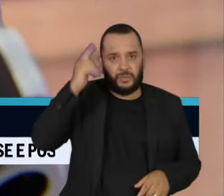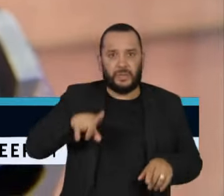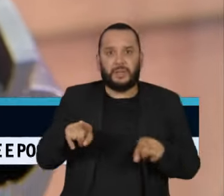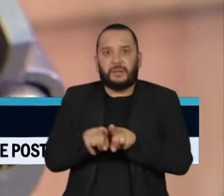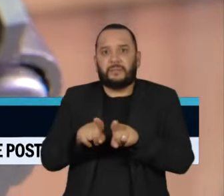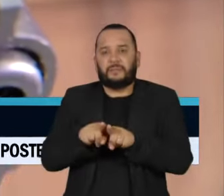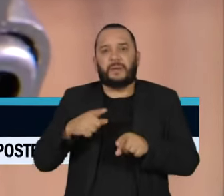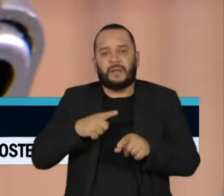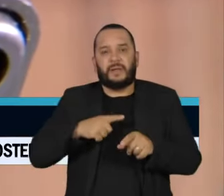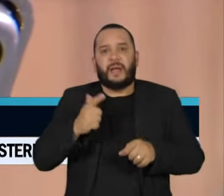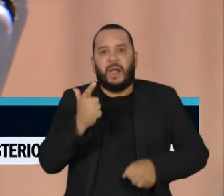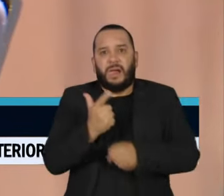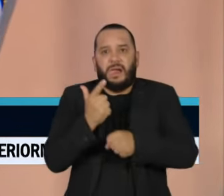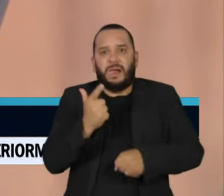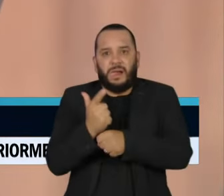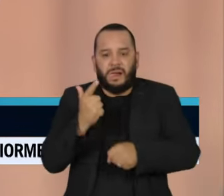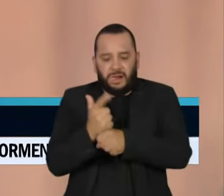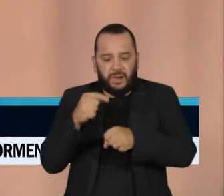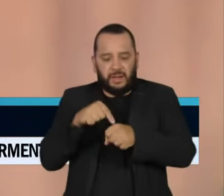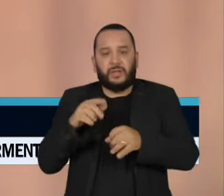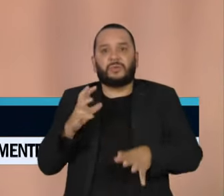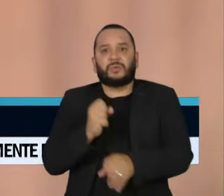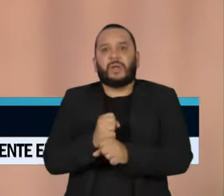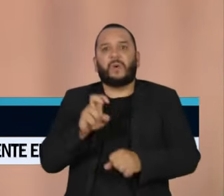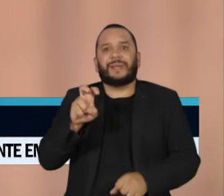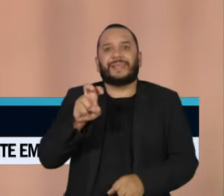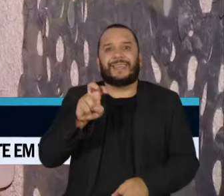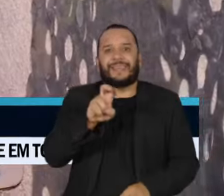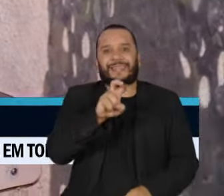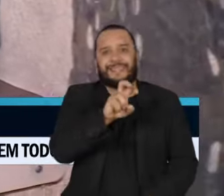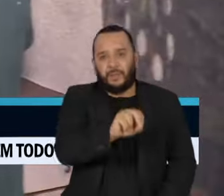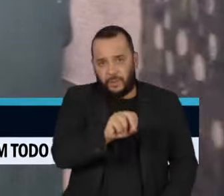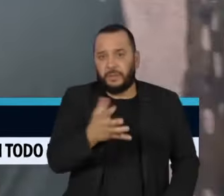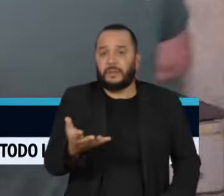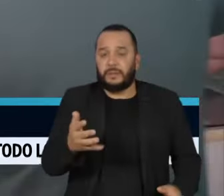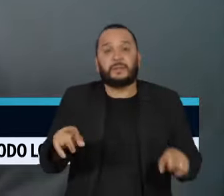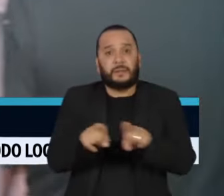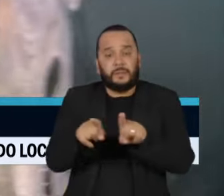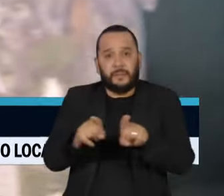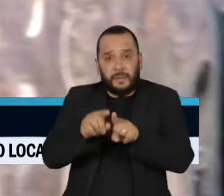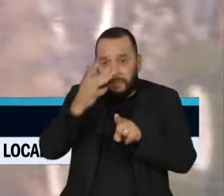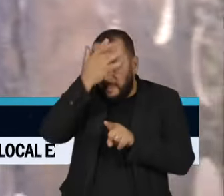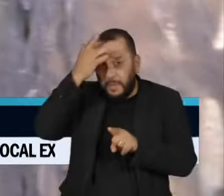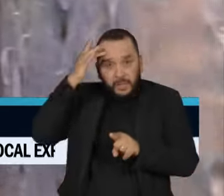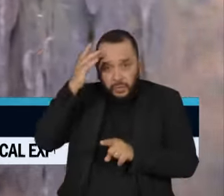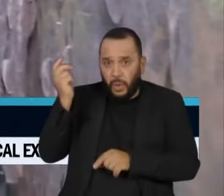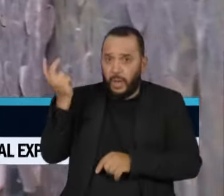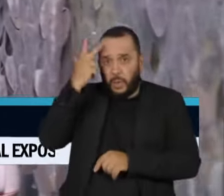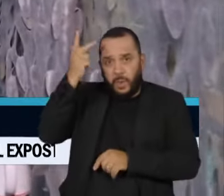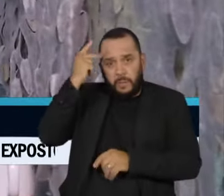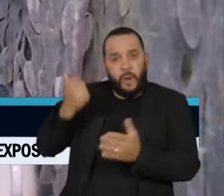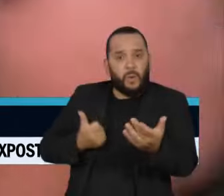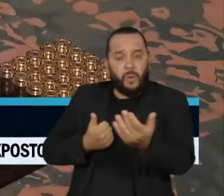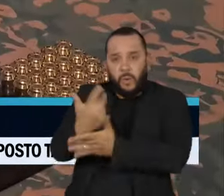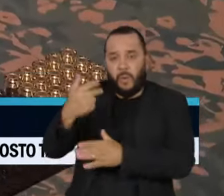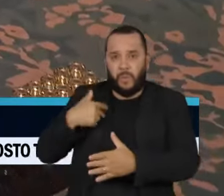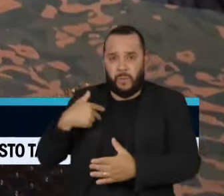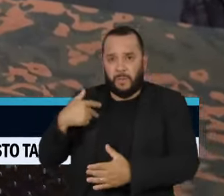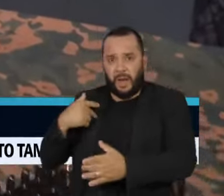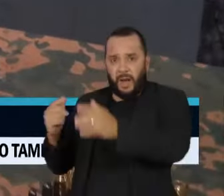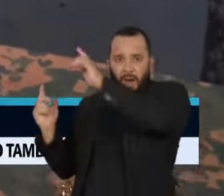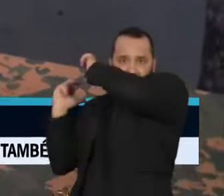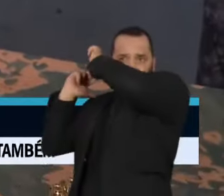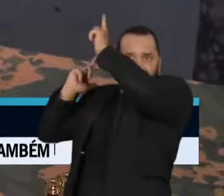para até 550 por arma e o que permite a compra de fuzis por pessoas físicas. A quantidade de armas de fogo que